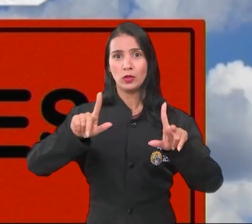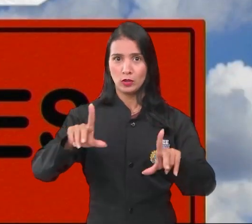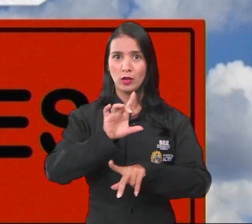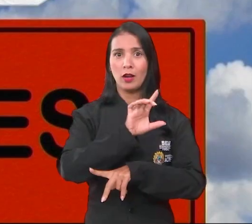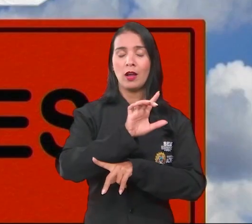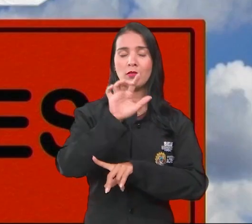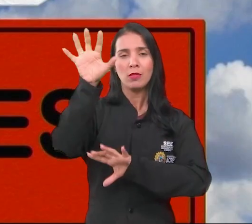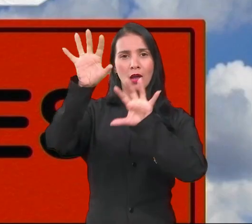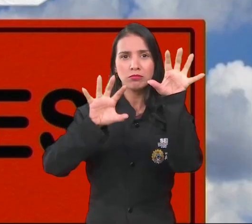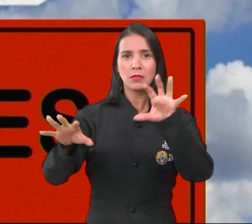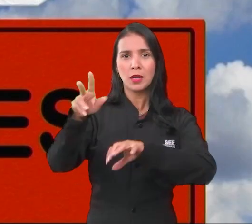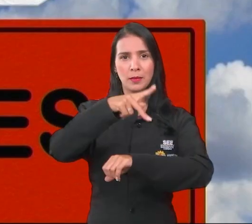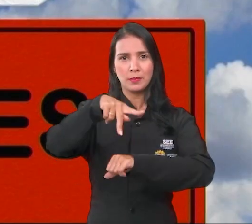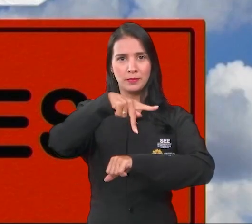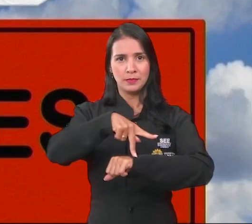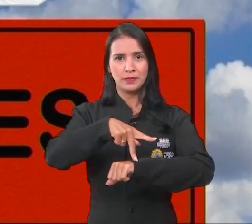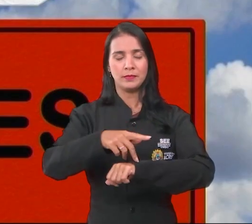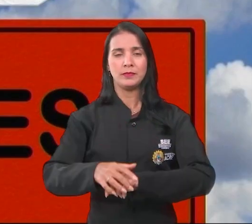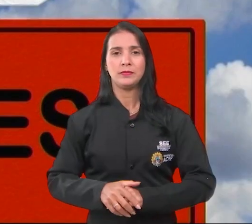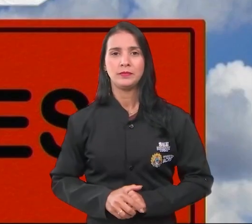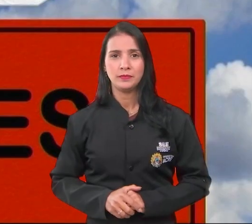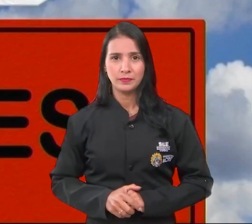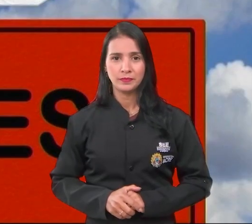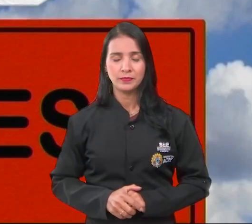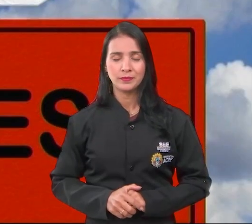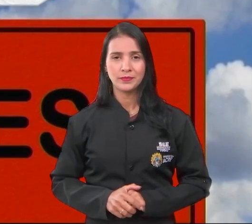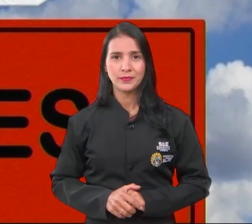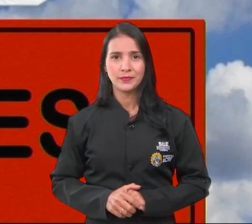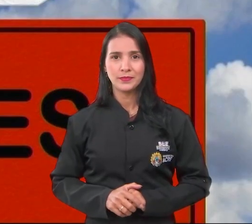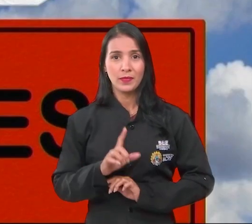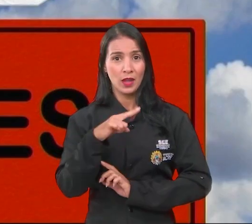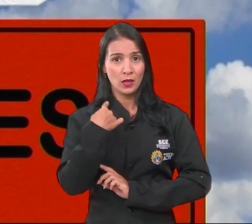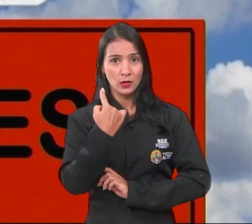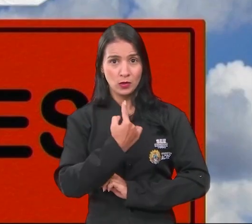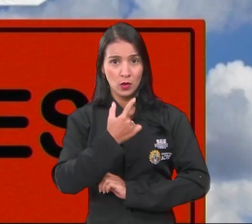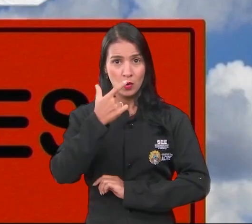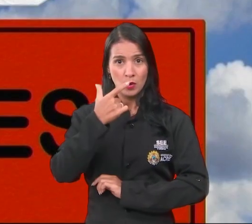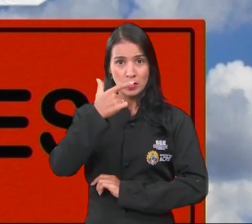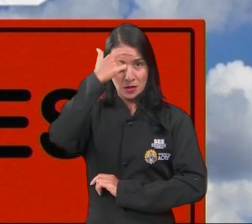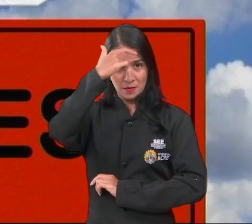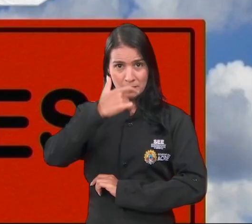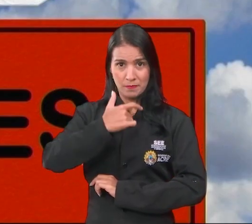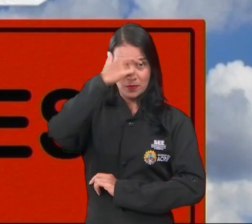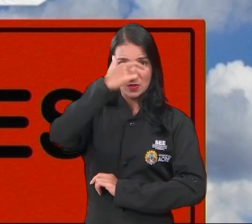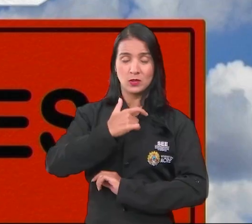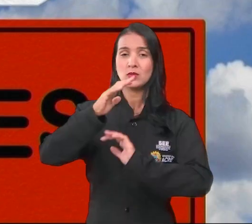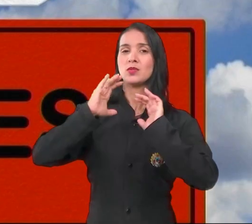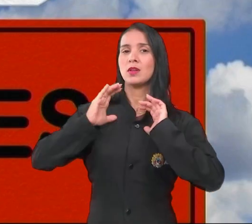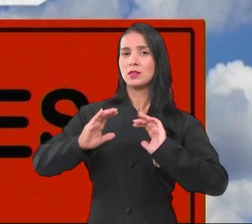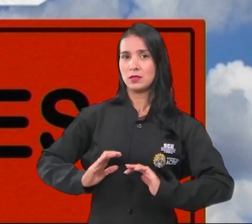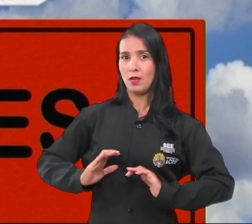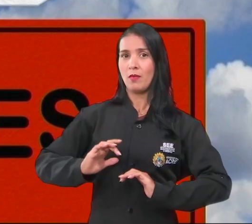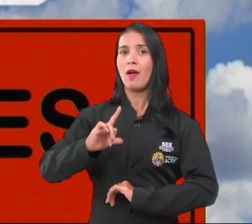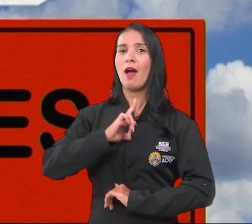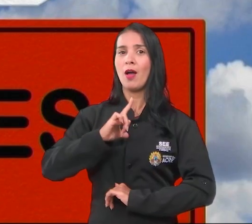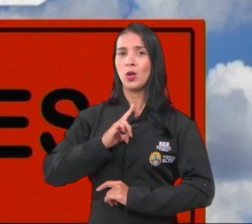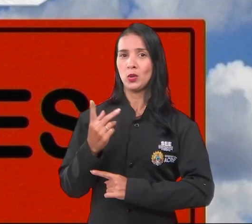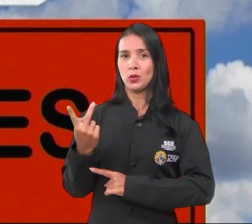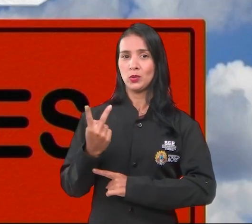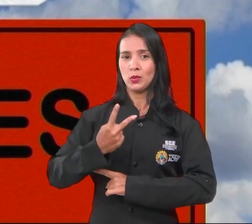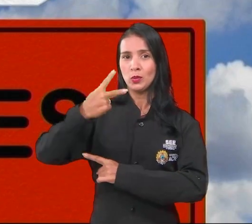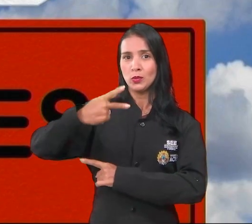os países. E ser cidadão, nós temos aqui, ó, duas setas,